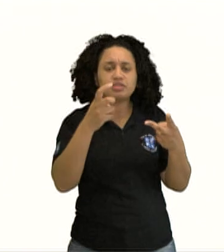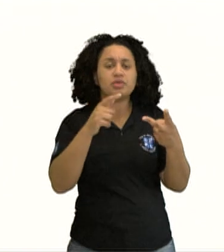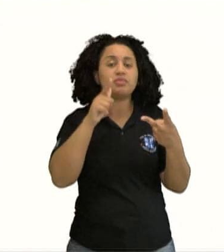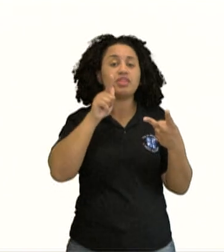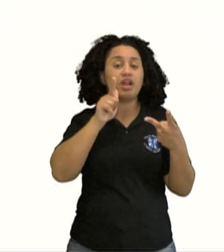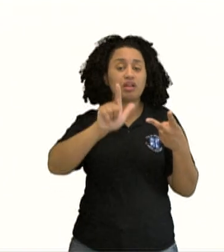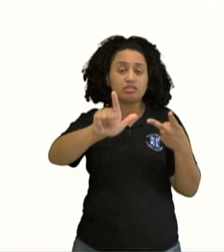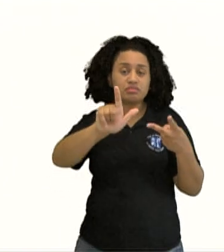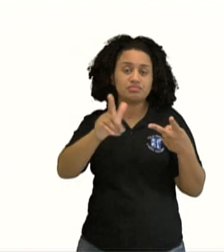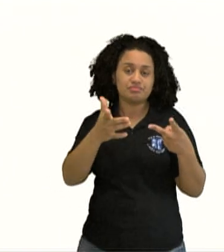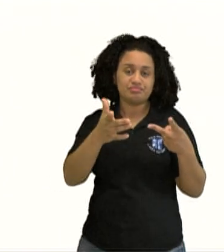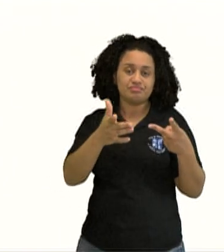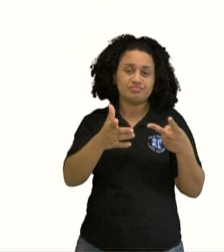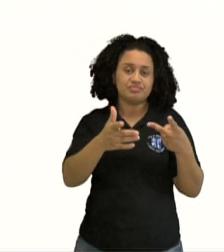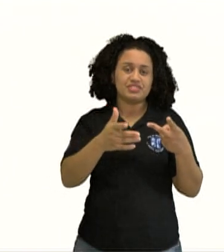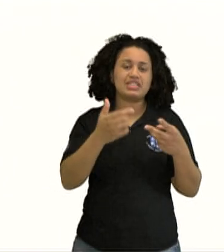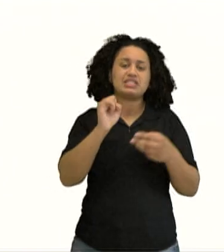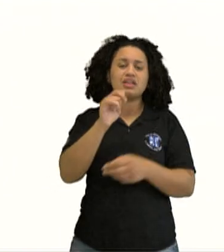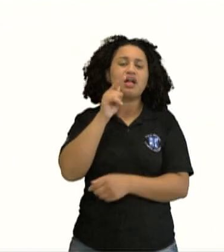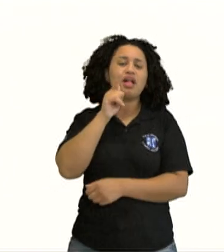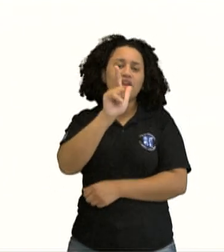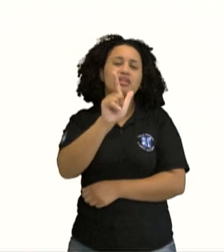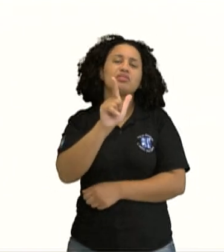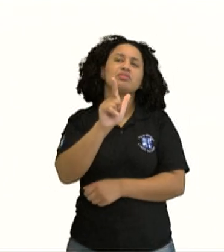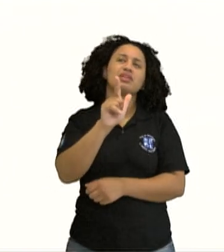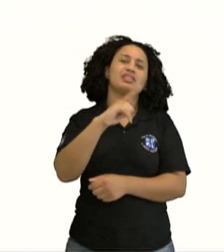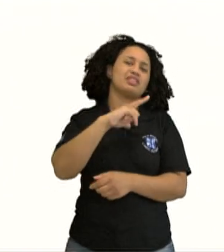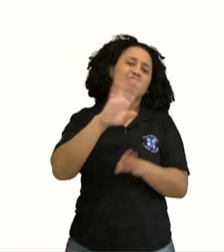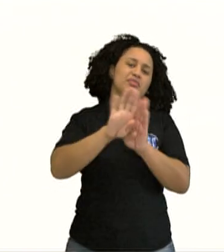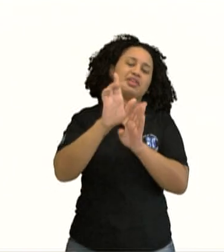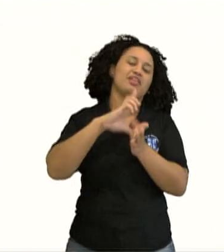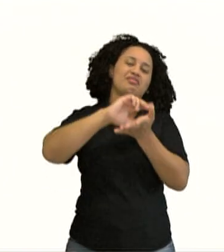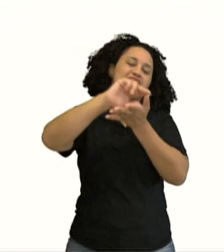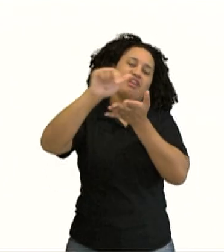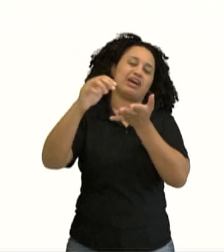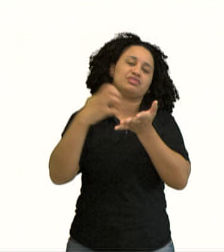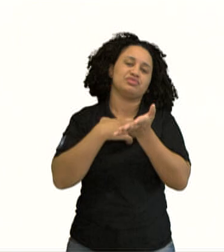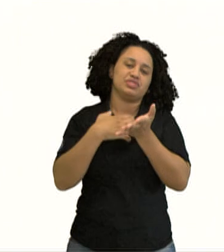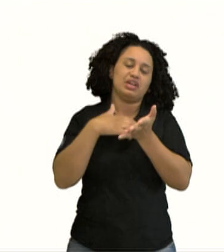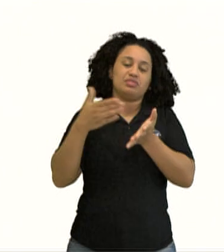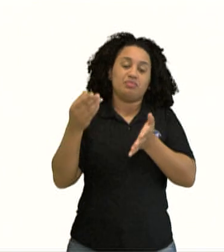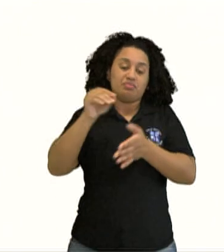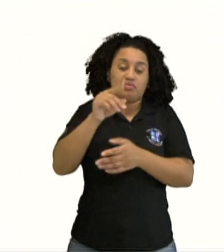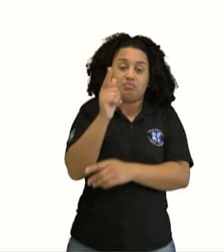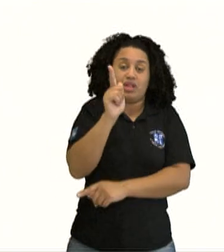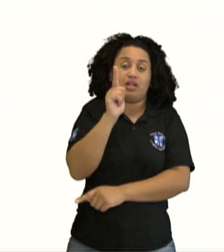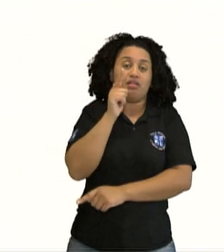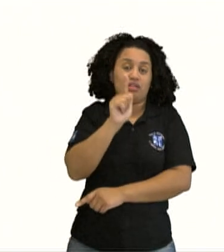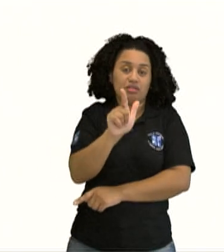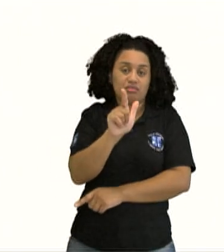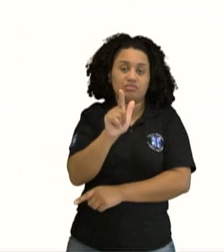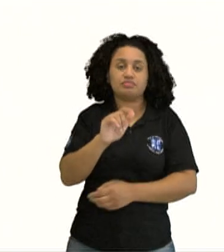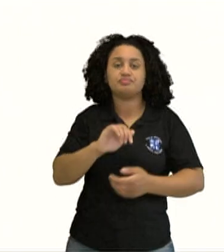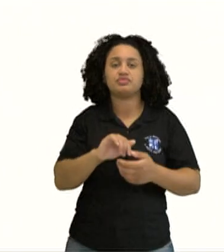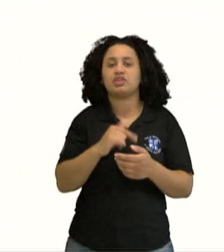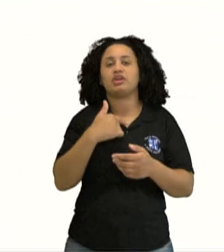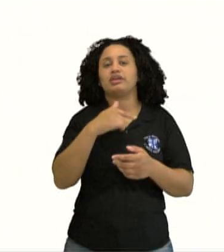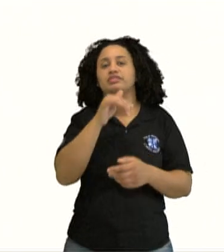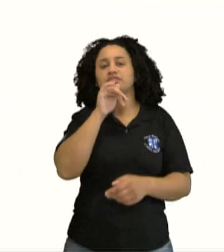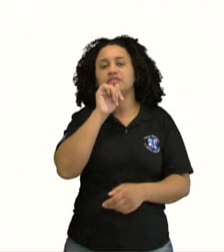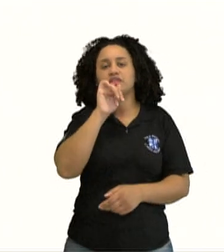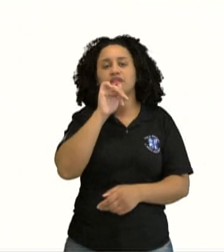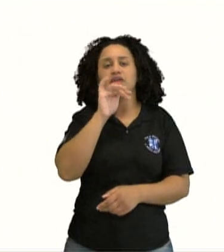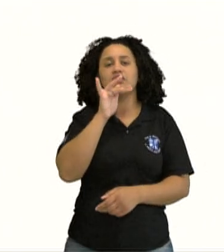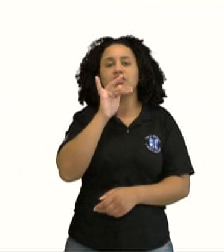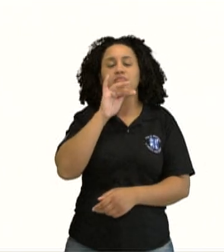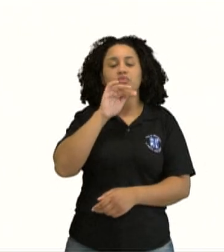língua. Sendo a língua, ainda assim, nós temos as gírias, os sotaques dessas próprias línguas, né? O português, por